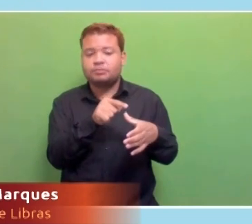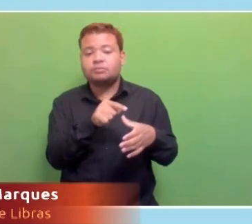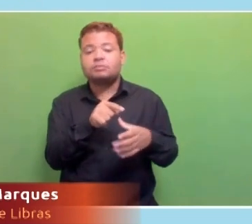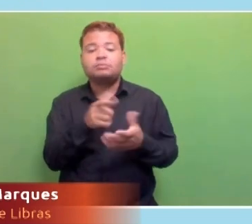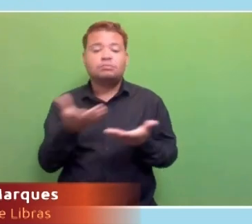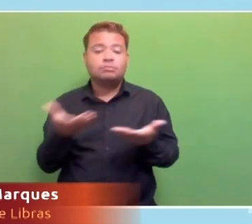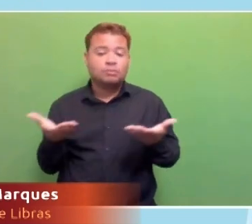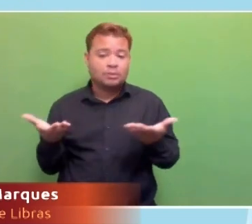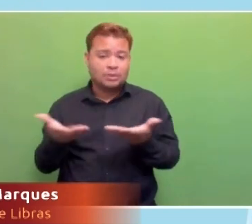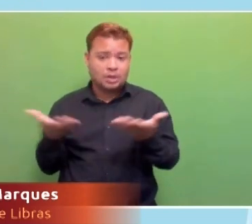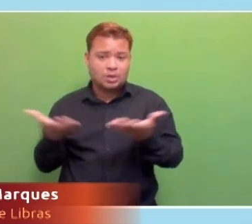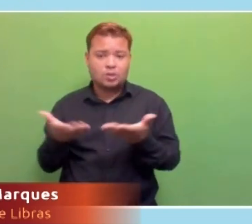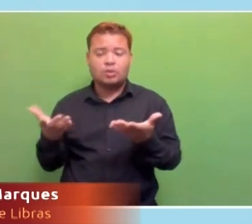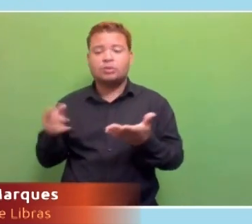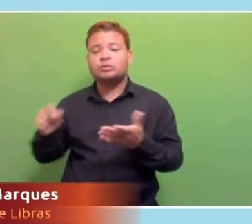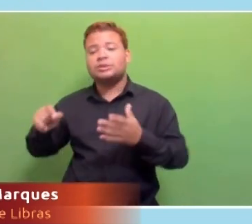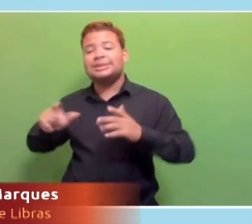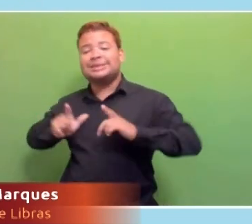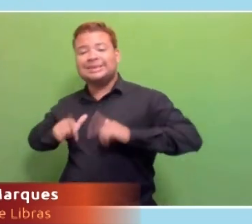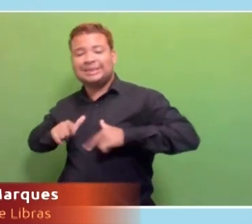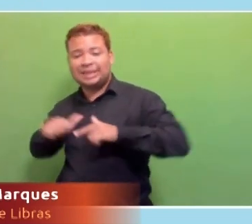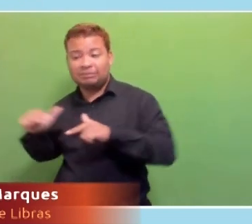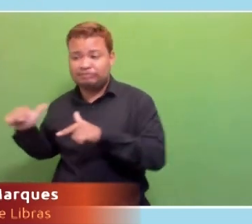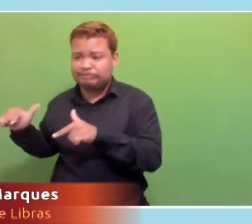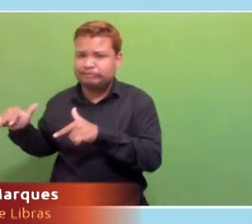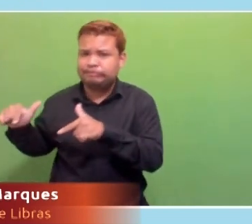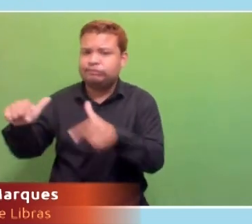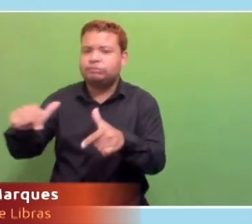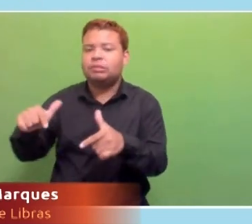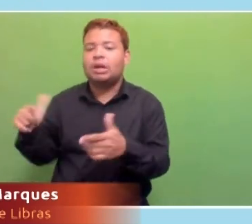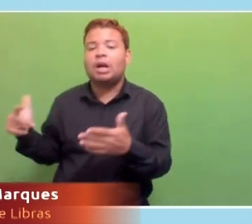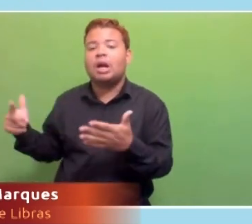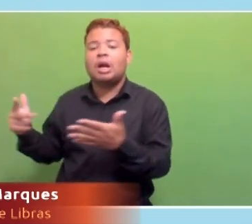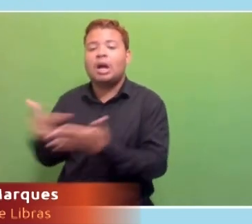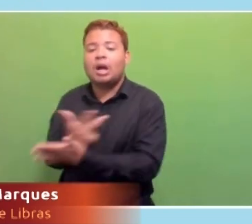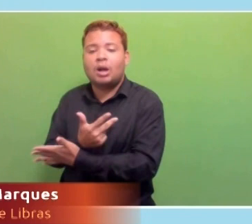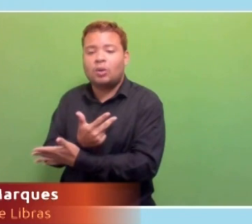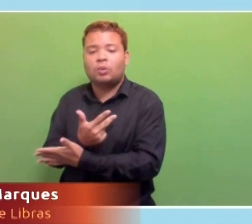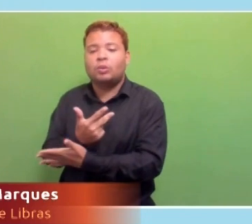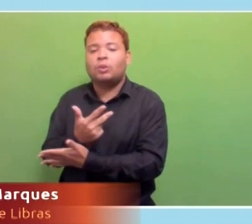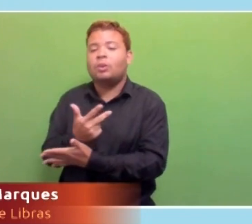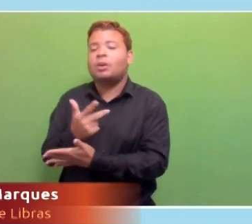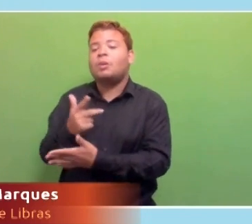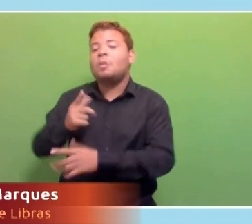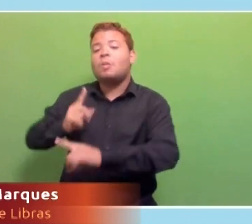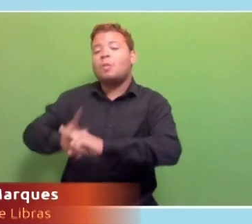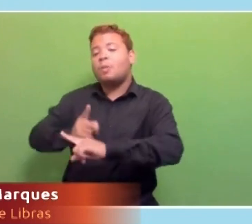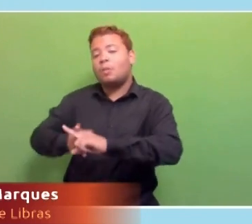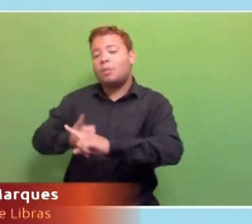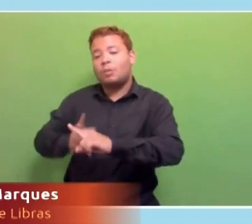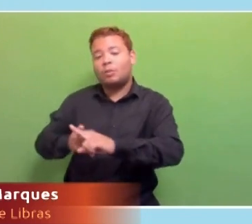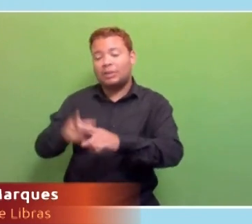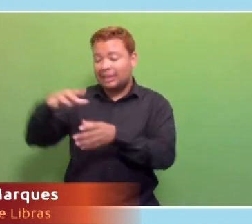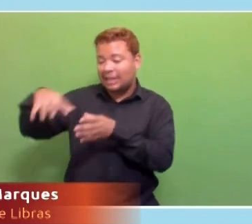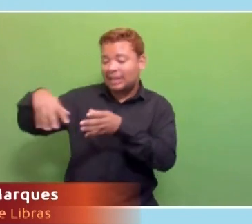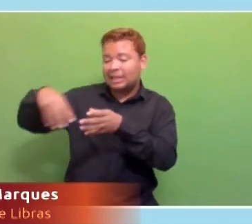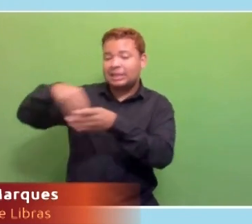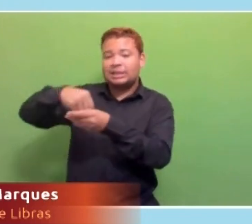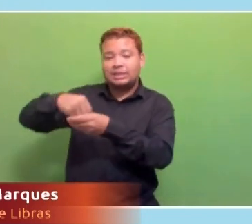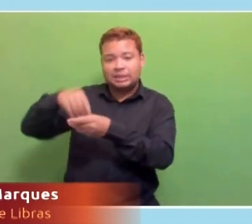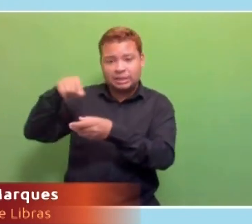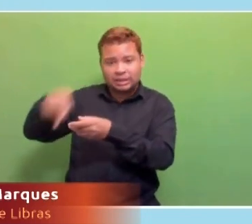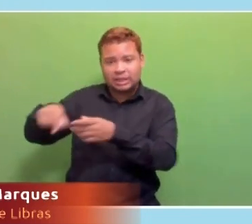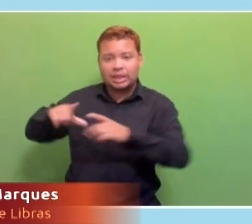do Estado de Israel claramente se deve àquela que é a situação interna em Israel